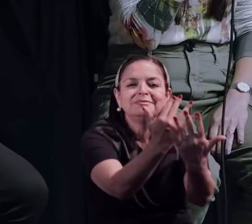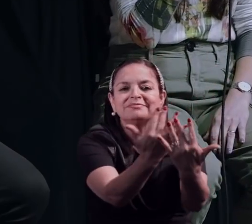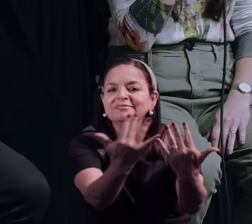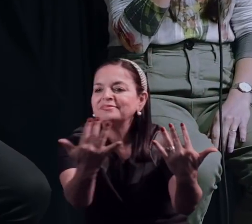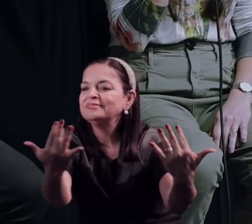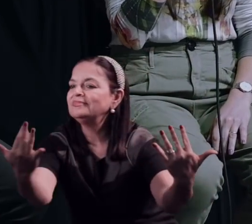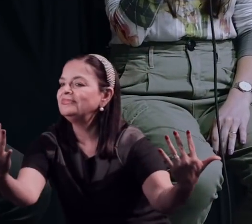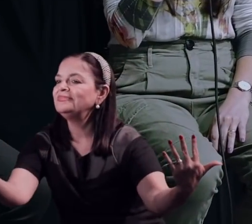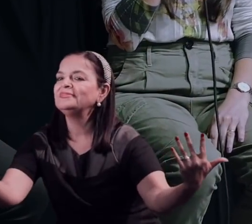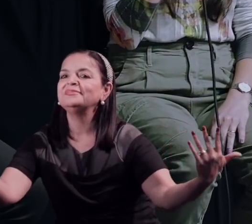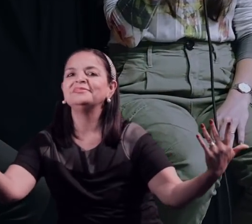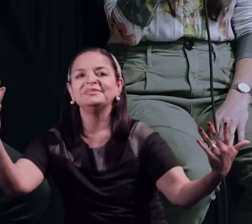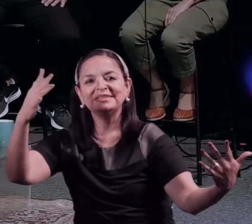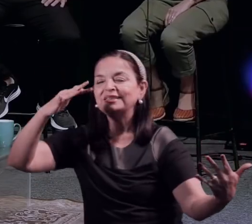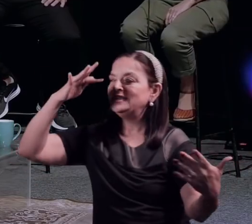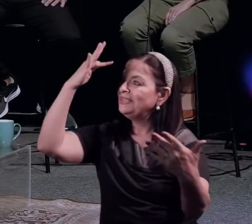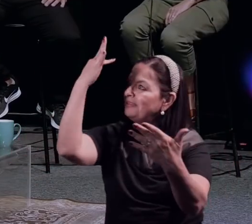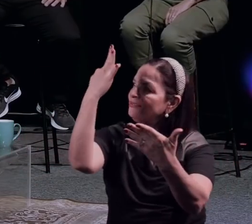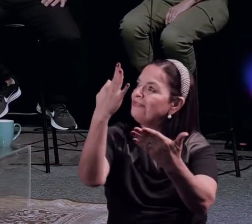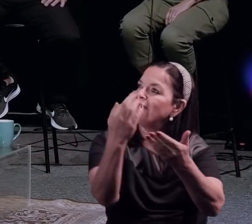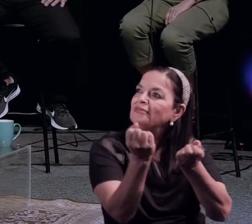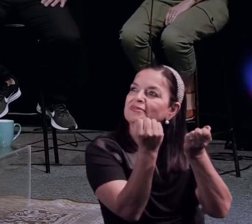que com fé vêm